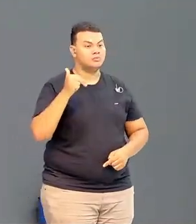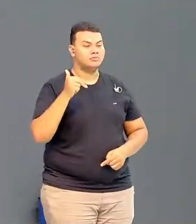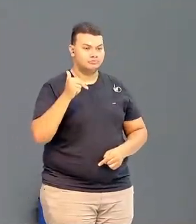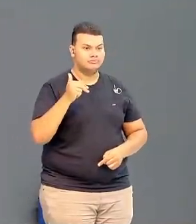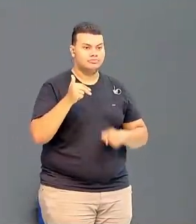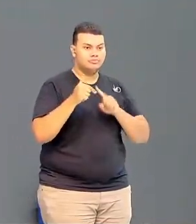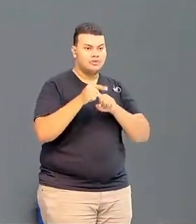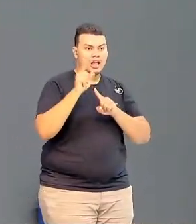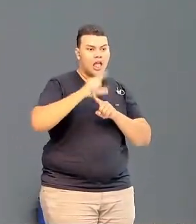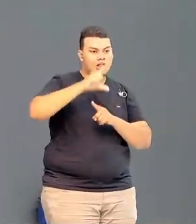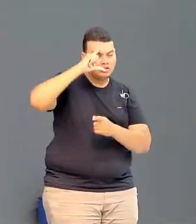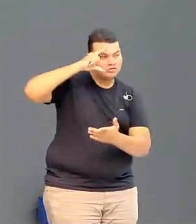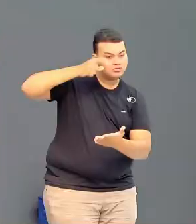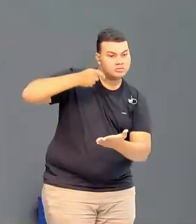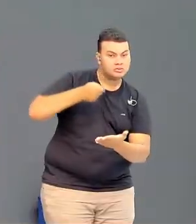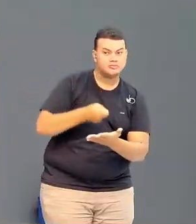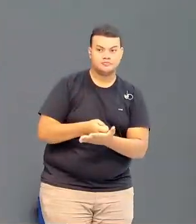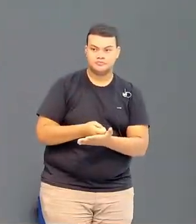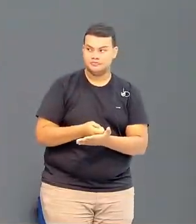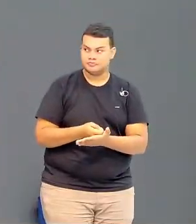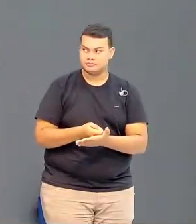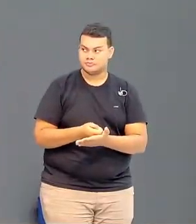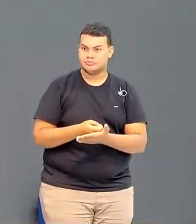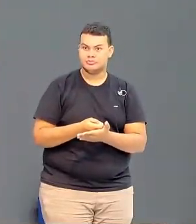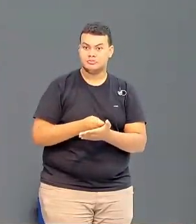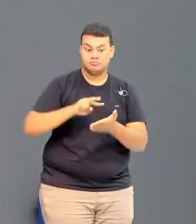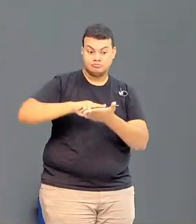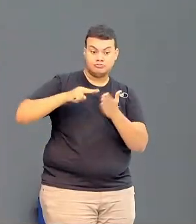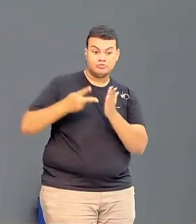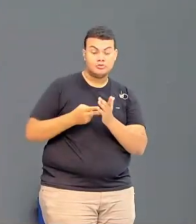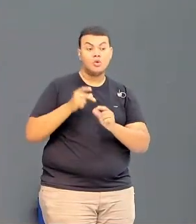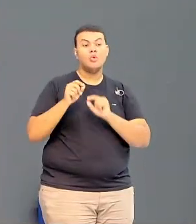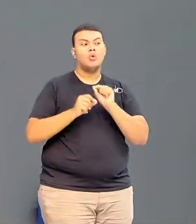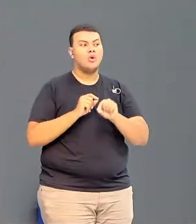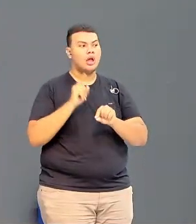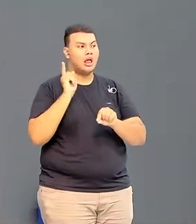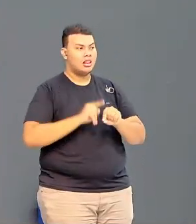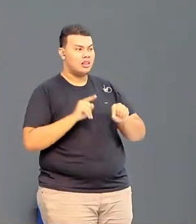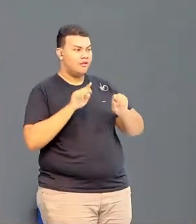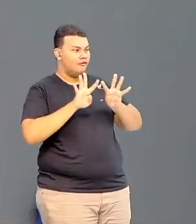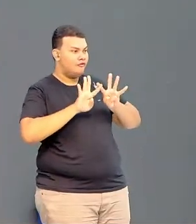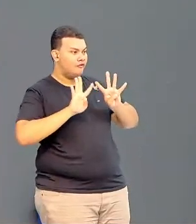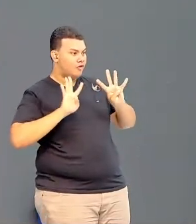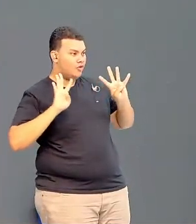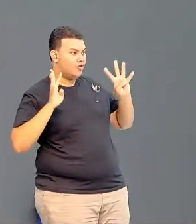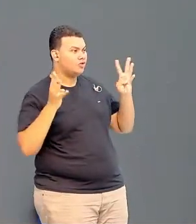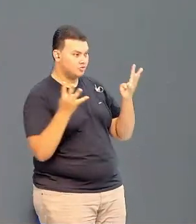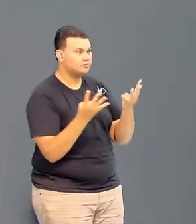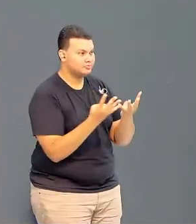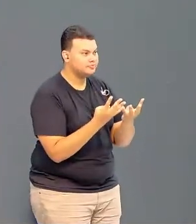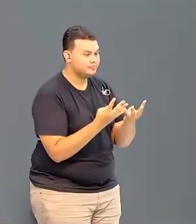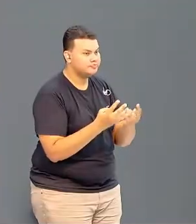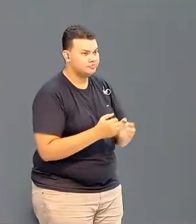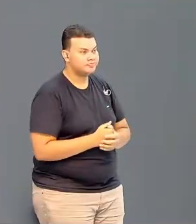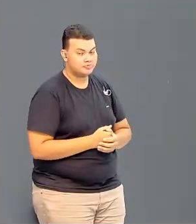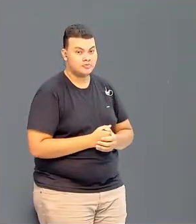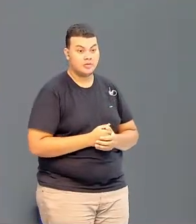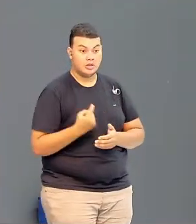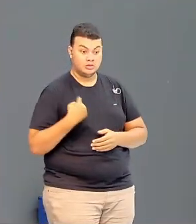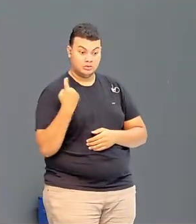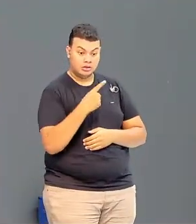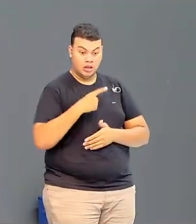Isso é um logismo, é um decreto. E cria o quê? Uma fortaleza. Percebam, irmãos, se as